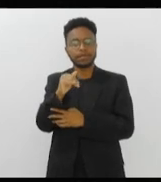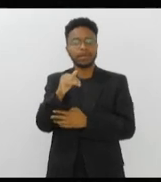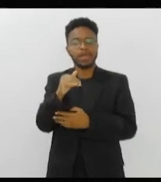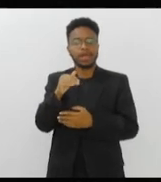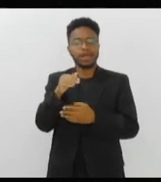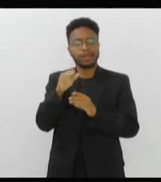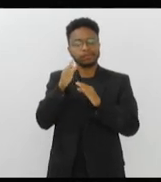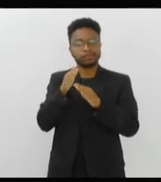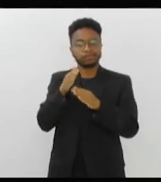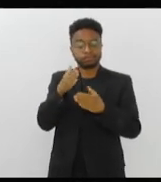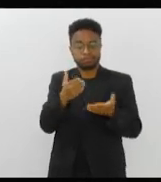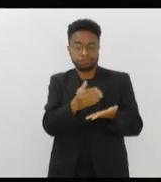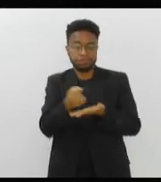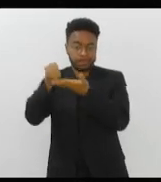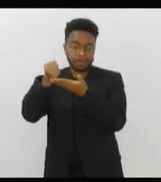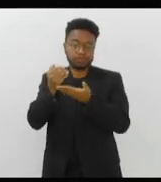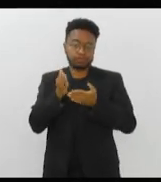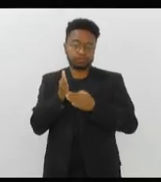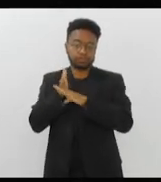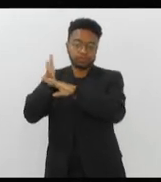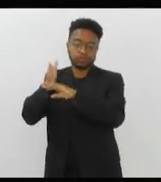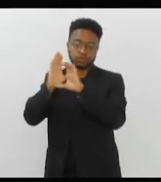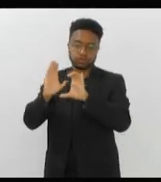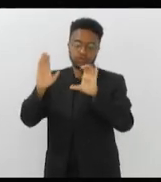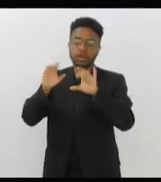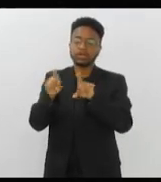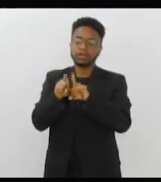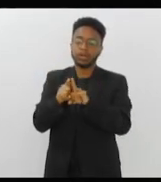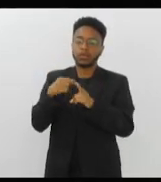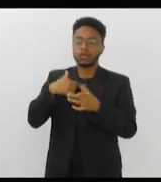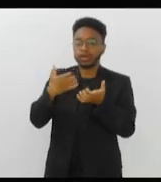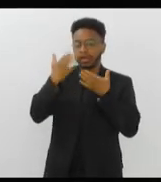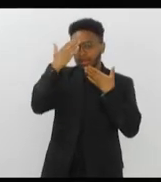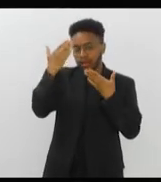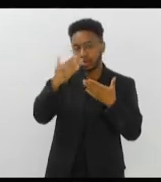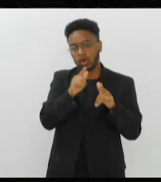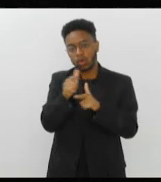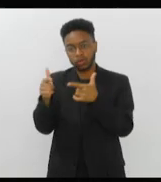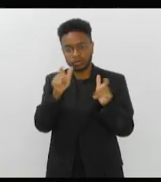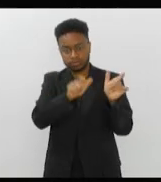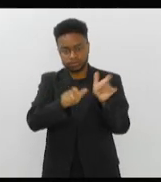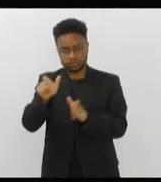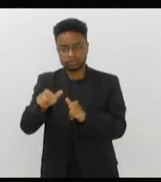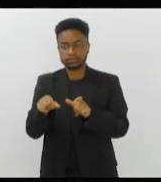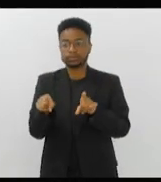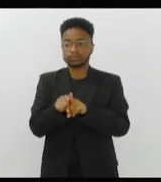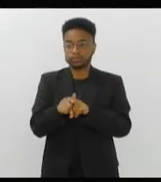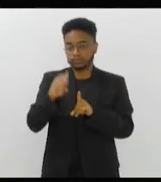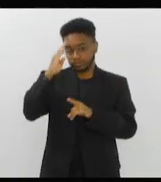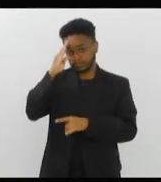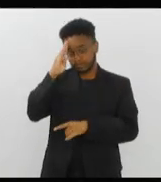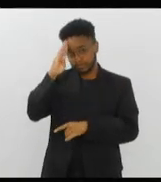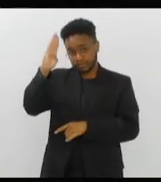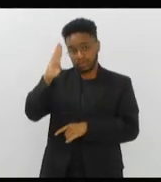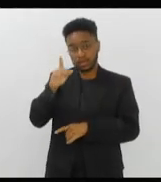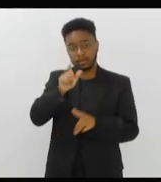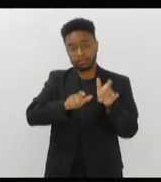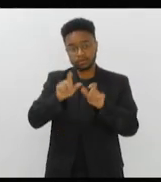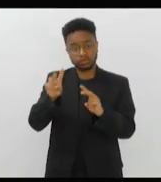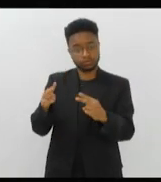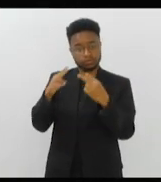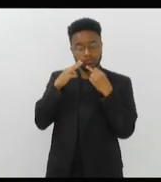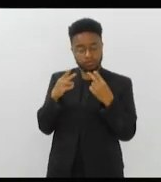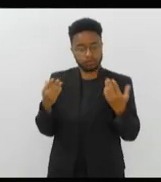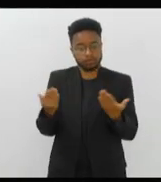de verdade agradecer e te pedir licença para fazer outros agradecimentos. Preciso agradecer aqui em público as pessoas que me fizeram me enxergar pelas lentes que hoje me